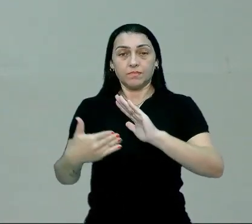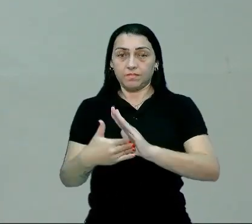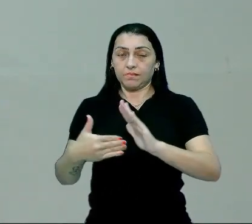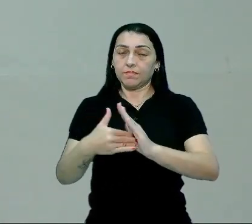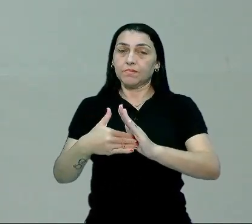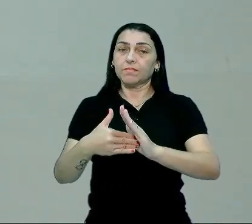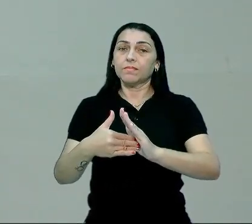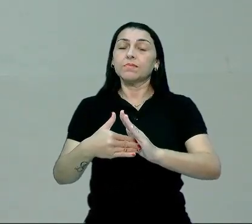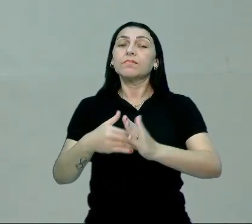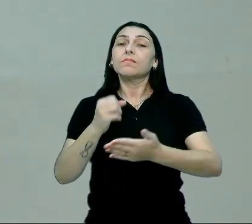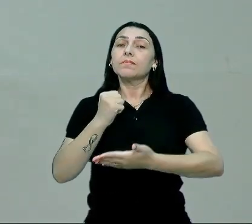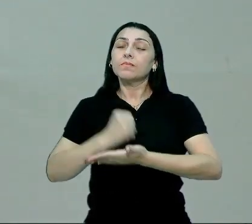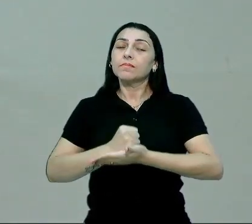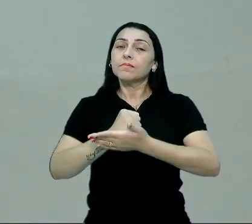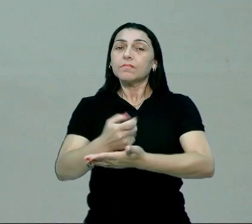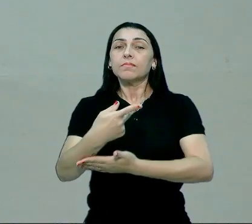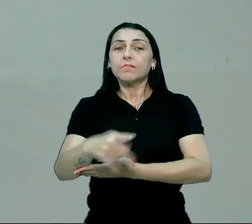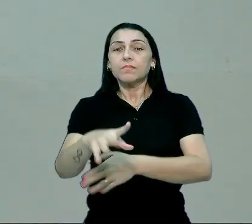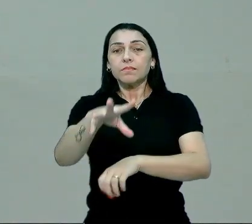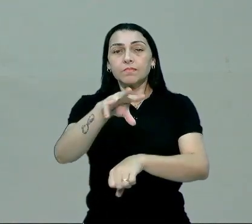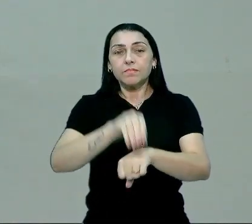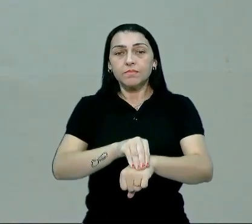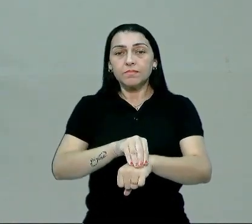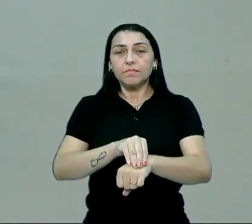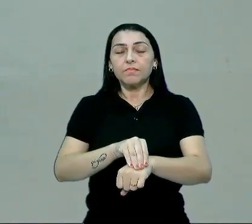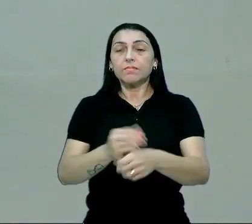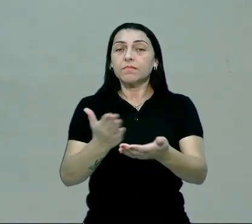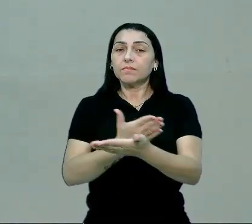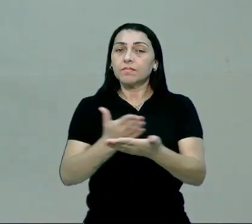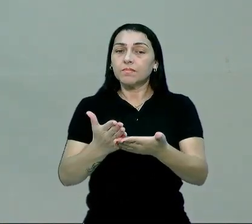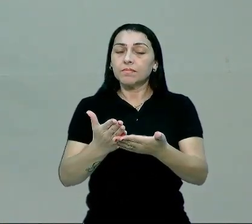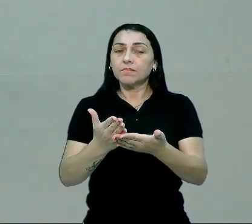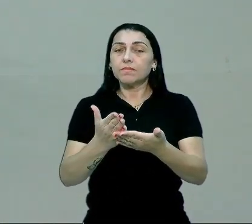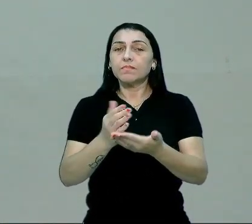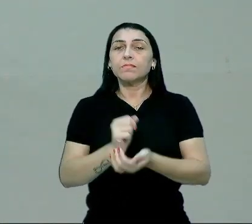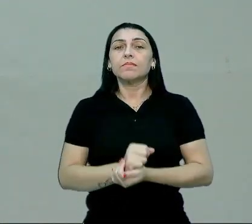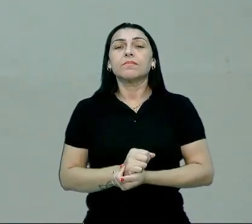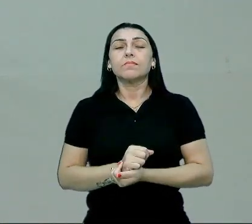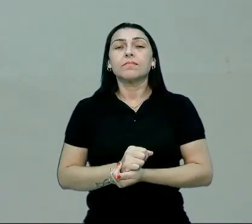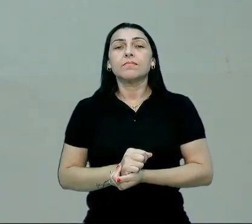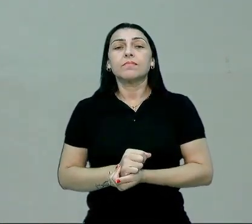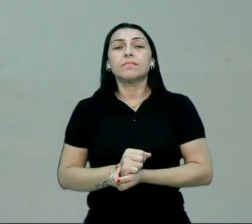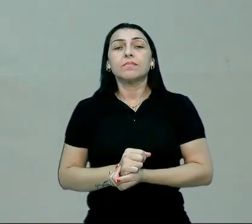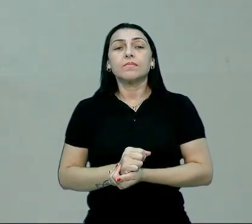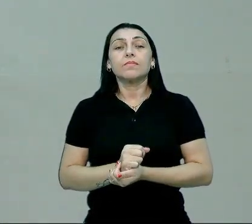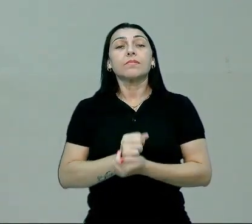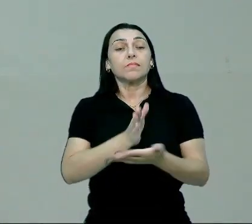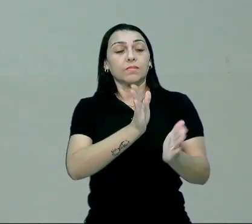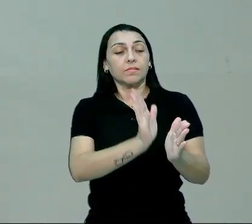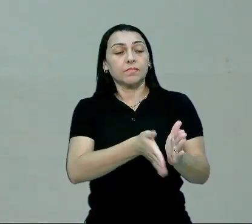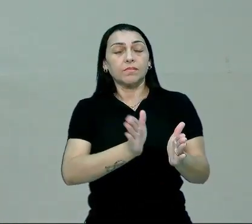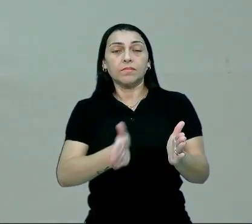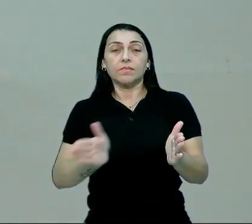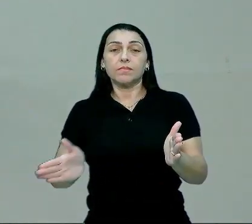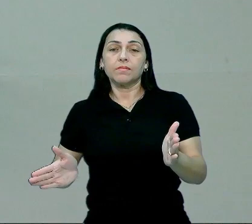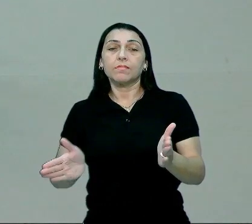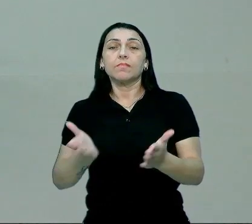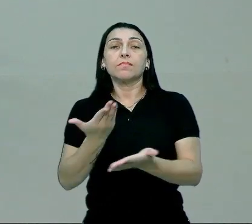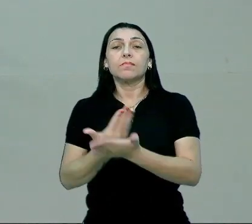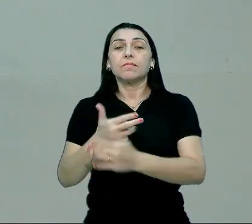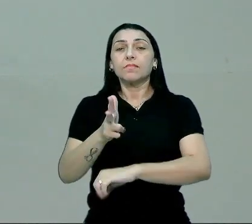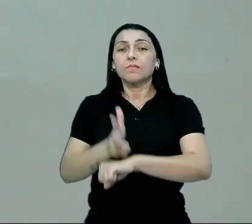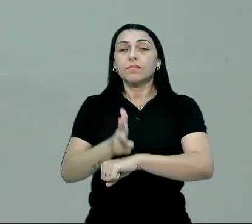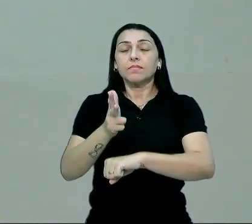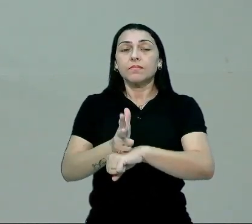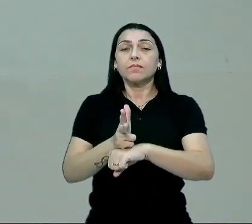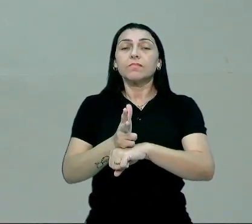irá fortalecer o seu aprendizado. Então vamos começar. Eu estou numa sequência de videoaulas em